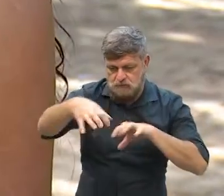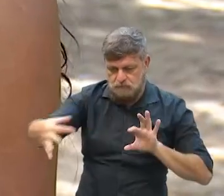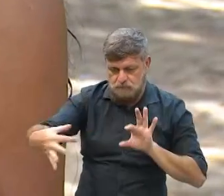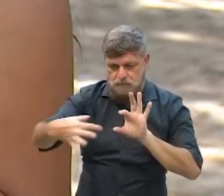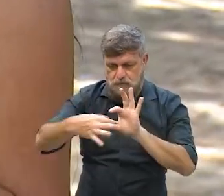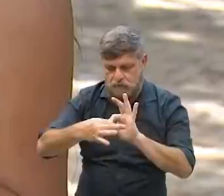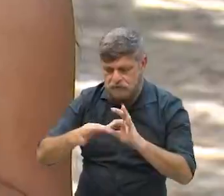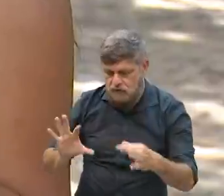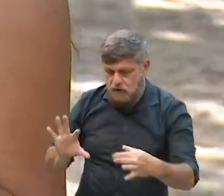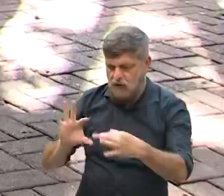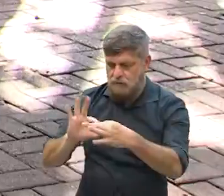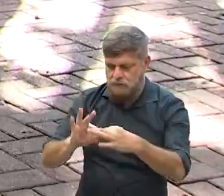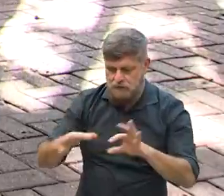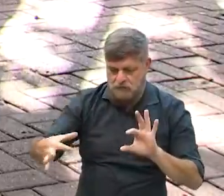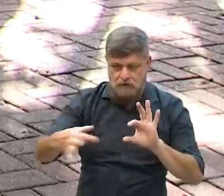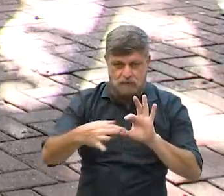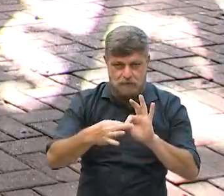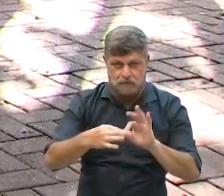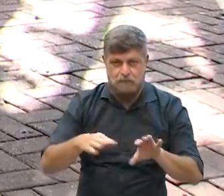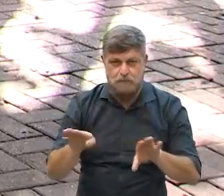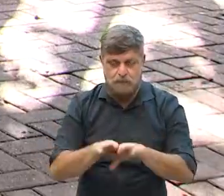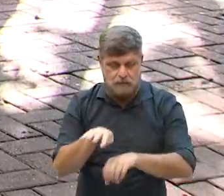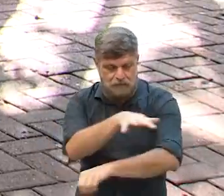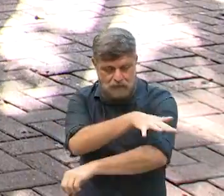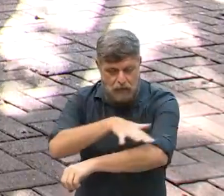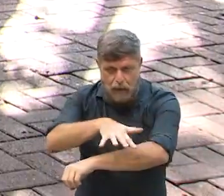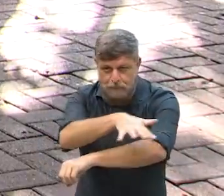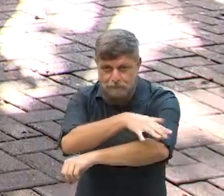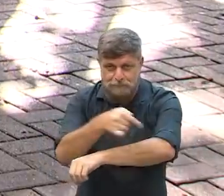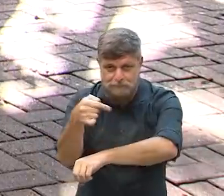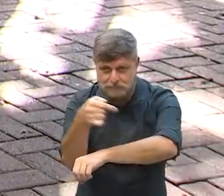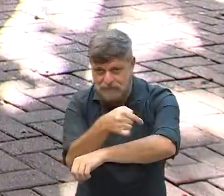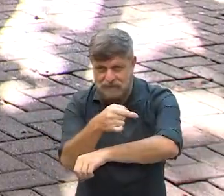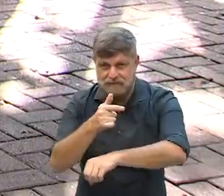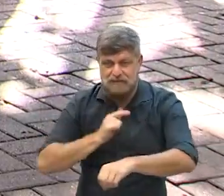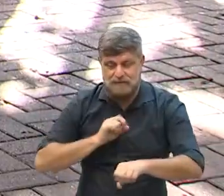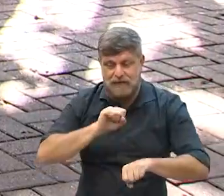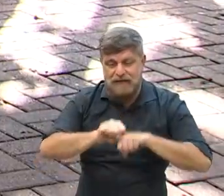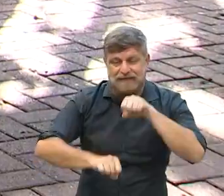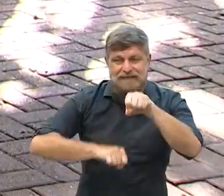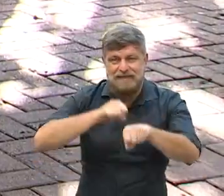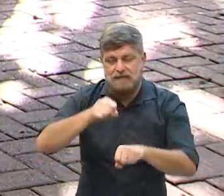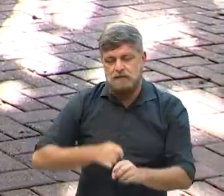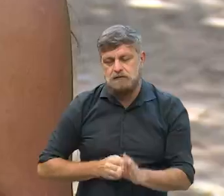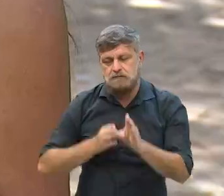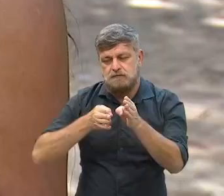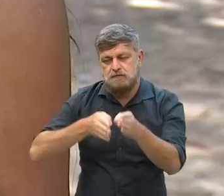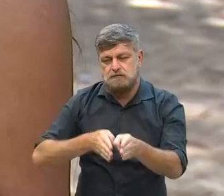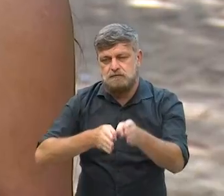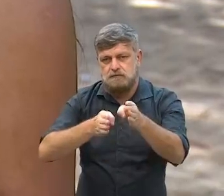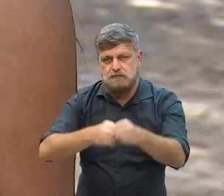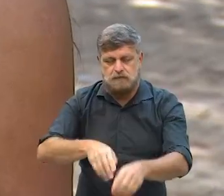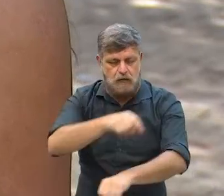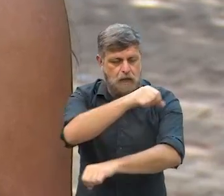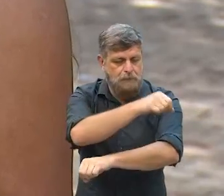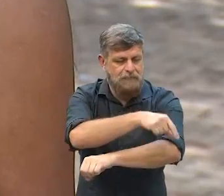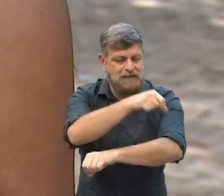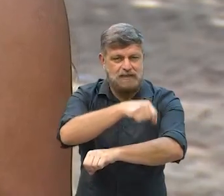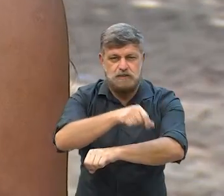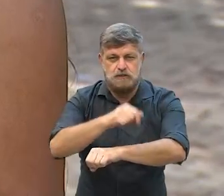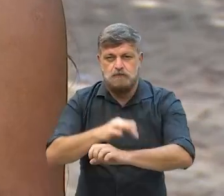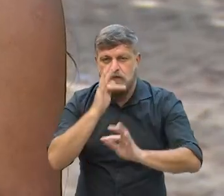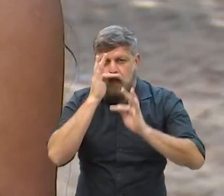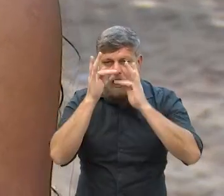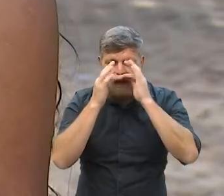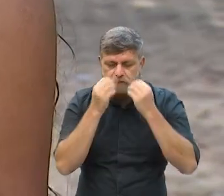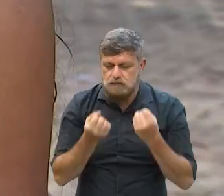aí também nesses parques lineares a extensão de ciclovias, plantios de árvore, paisagismo,